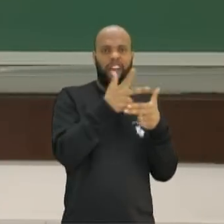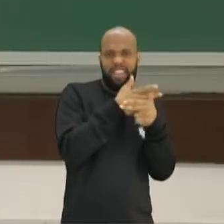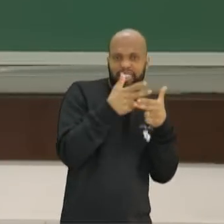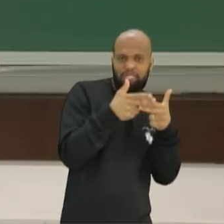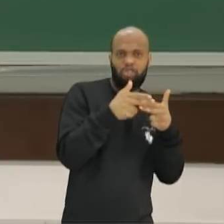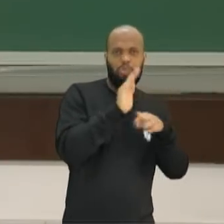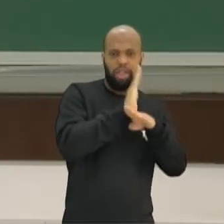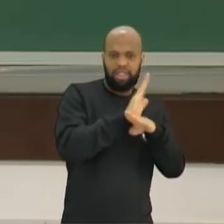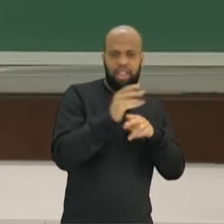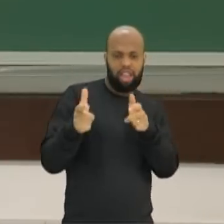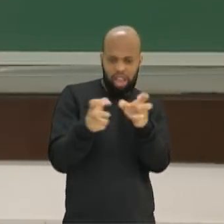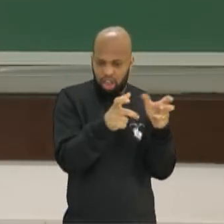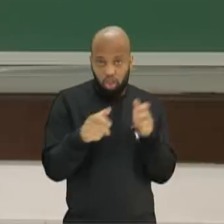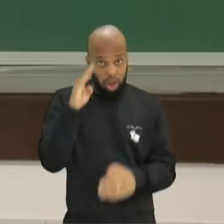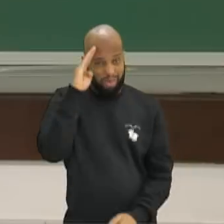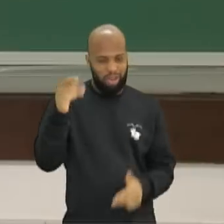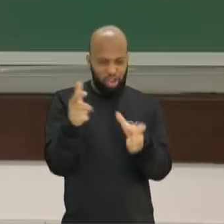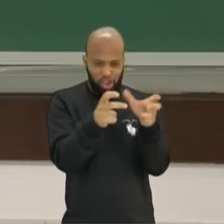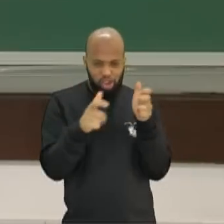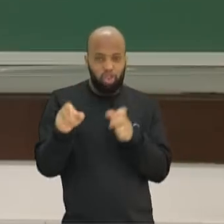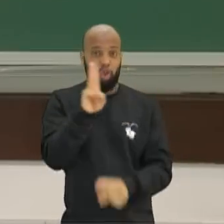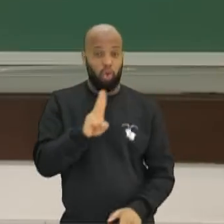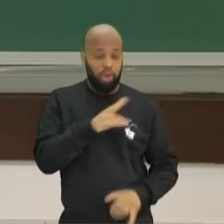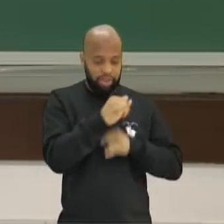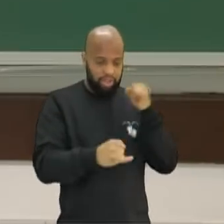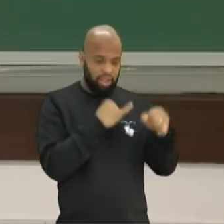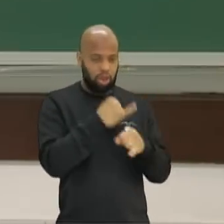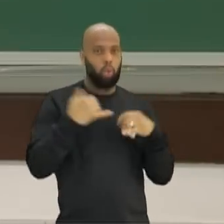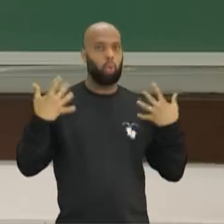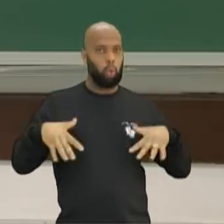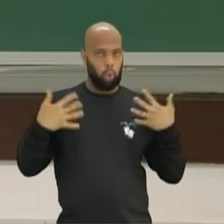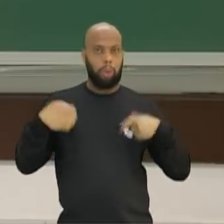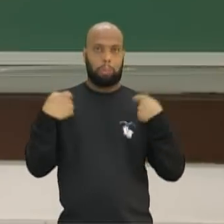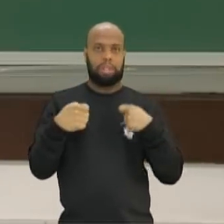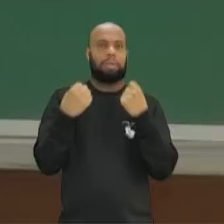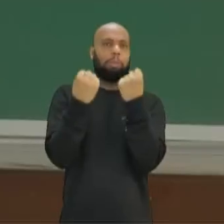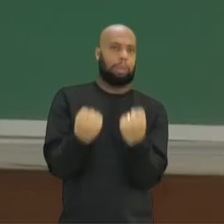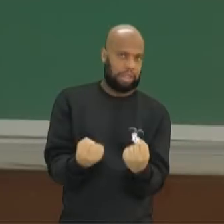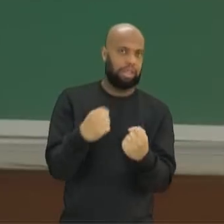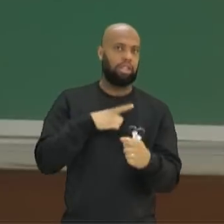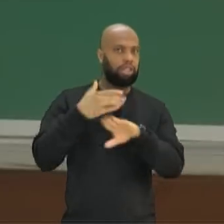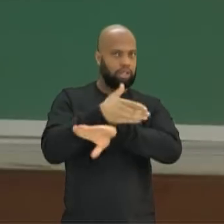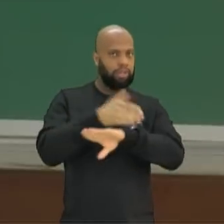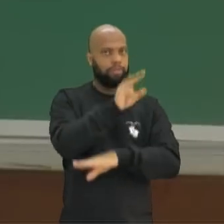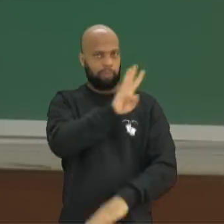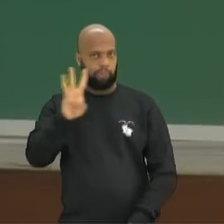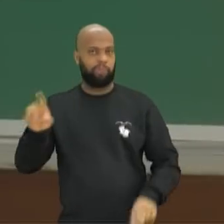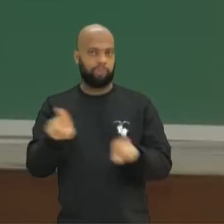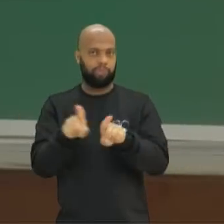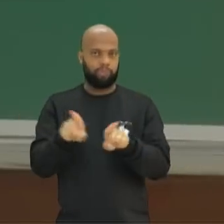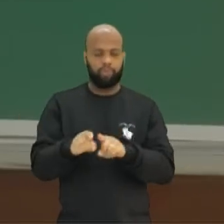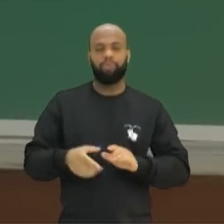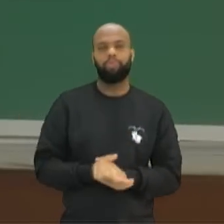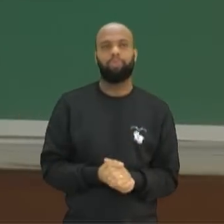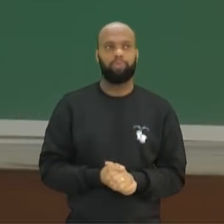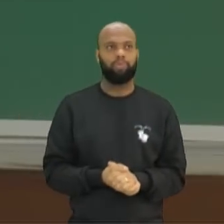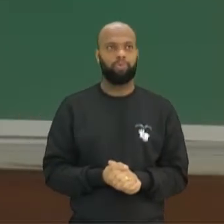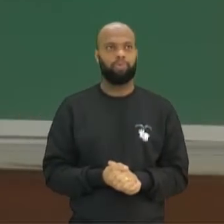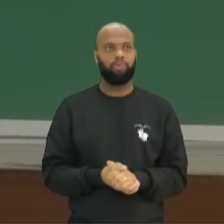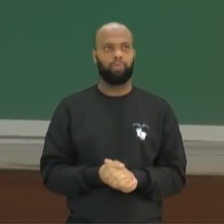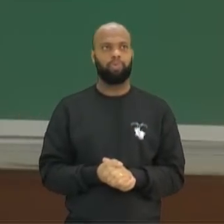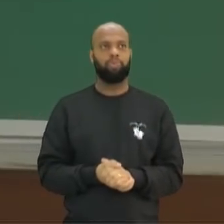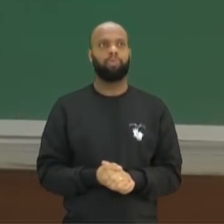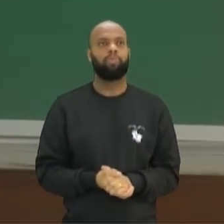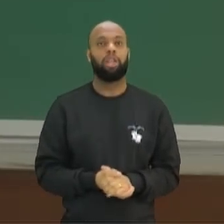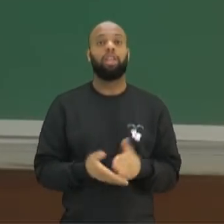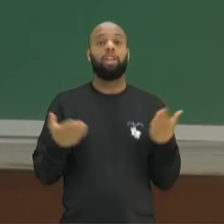e jogos, principalmente jogos que nós sabemos que alguns são bastante pesados para os videogames ou os computadores.